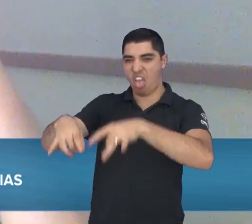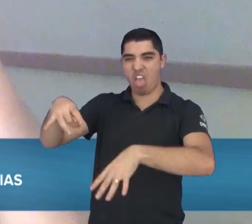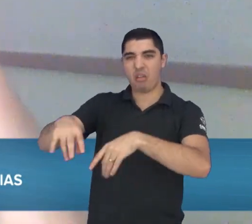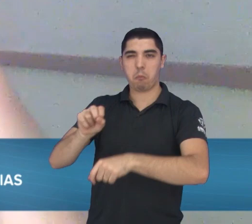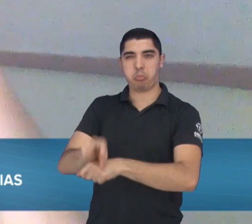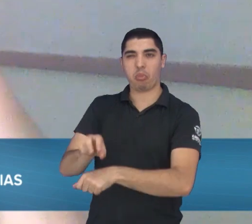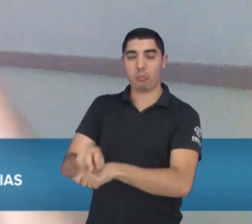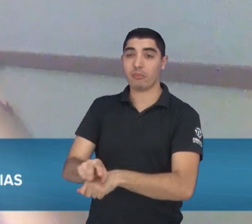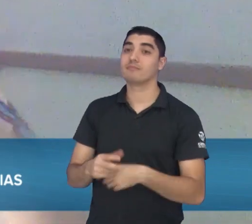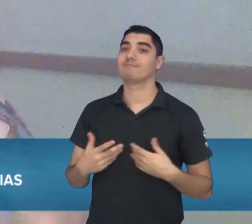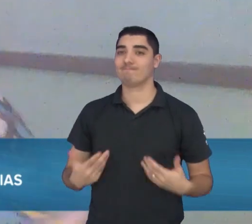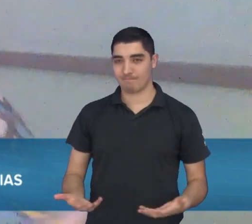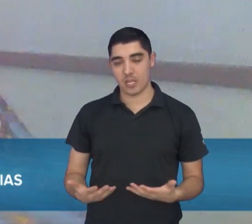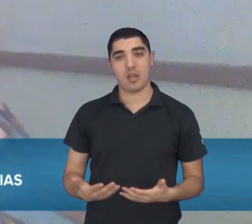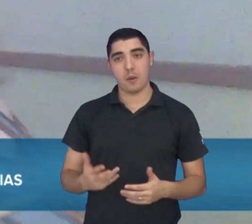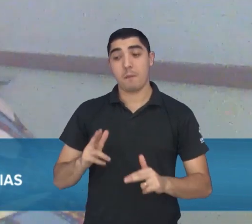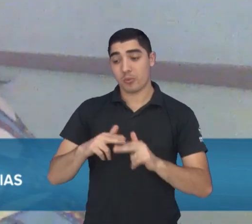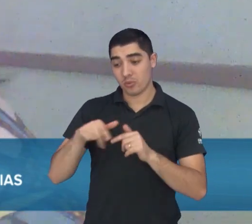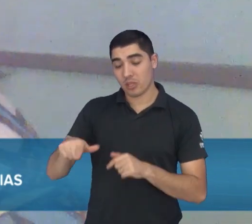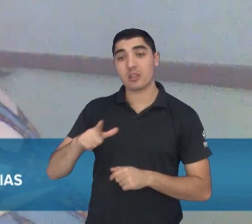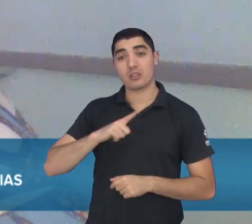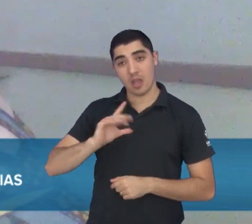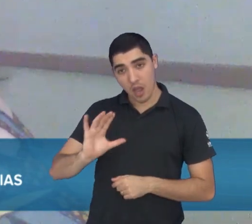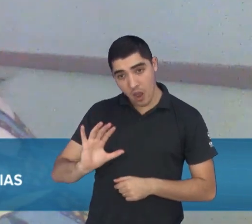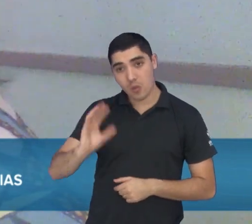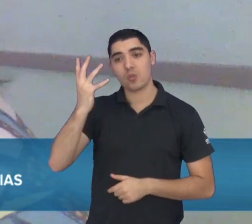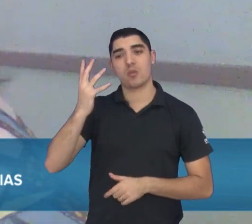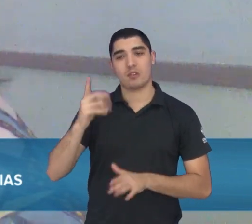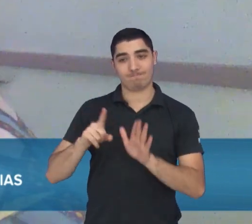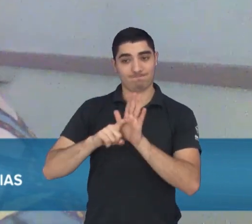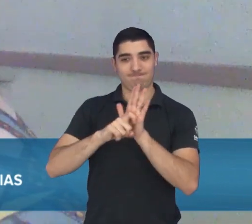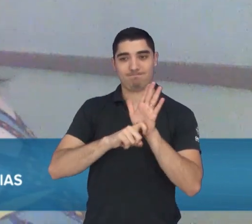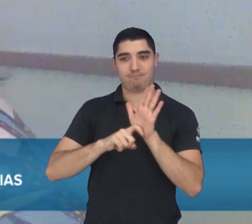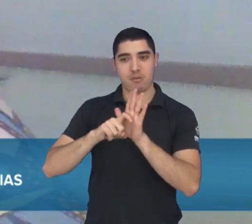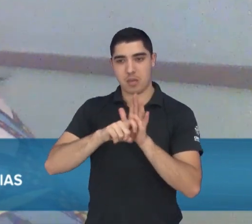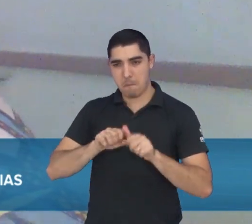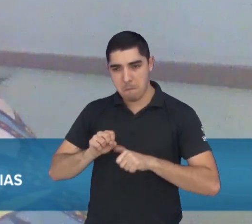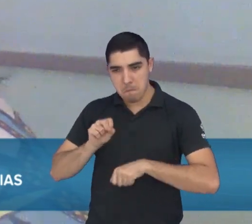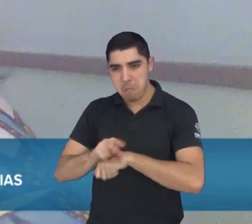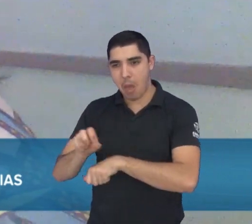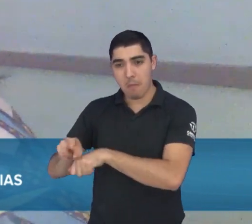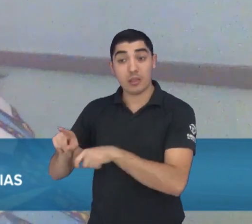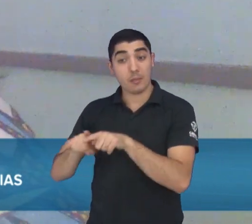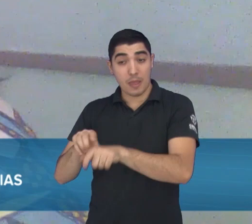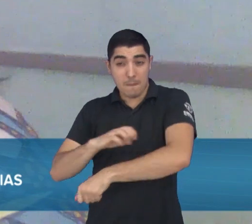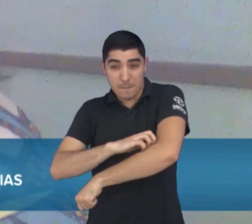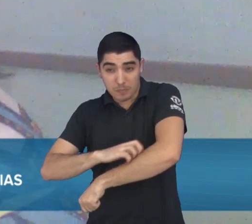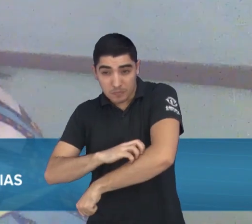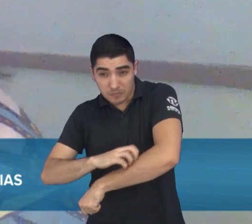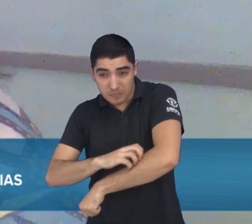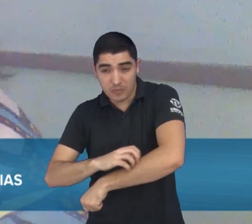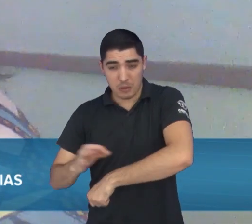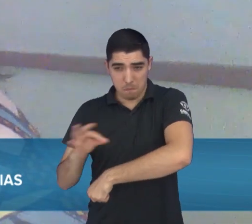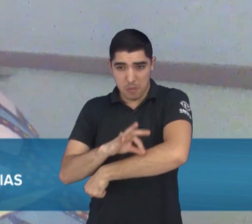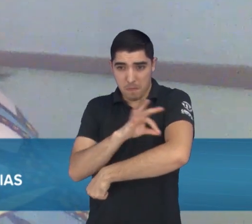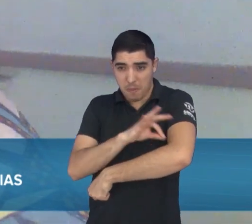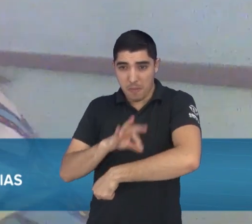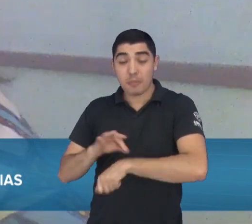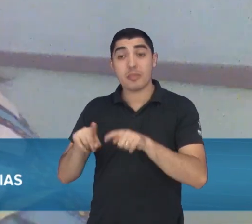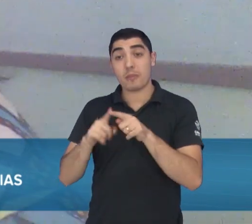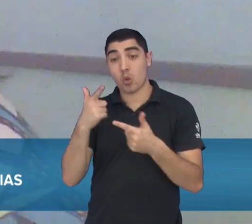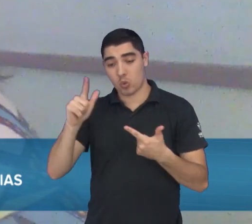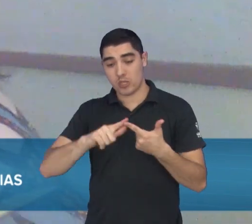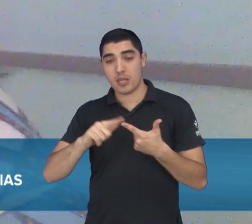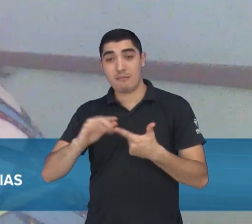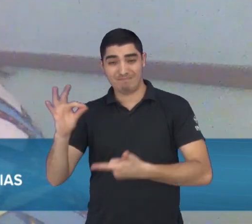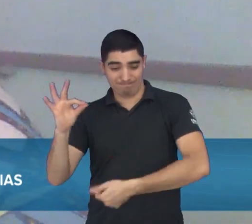maioria dos condôminos, por causa da infestação de parasitas, pulgas e carrapatos. E